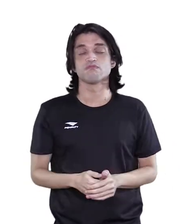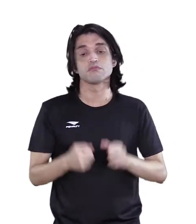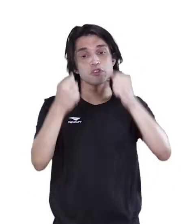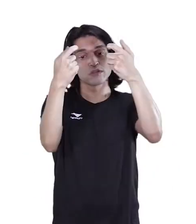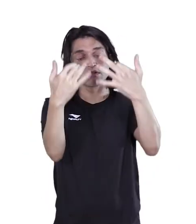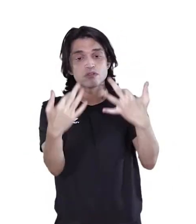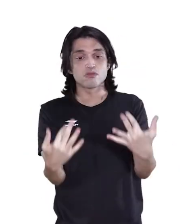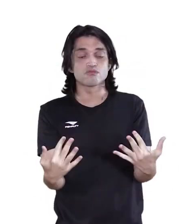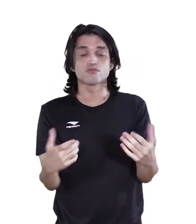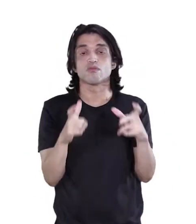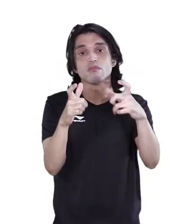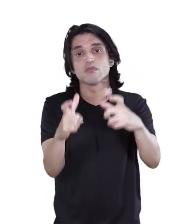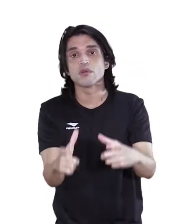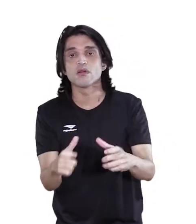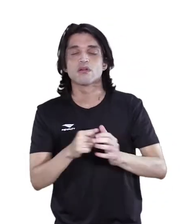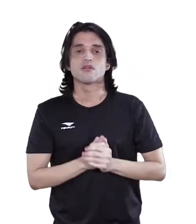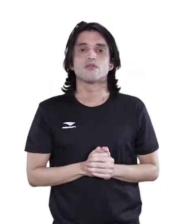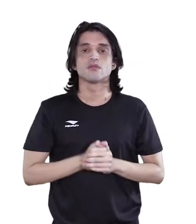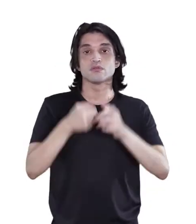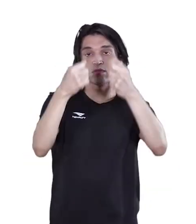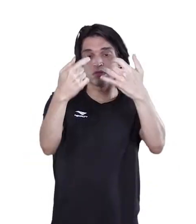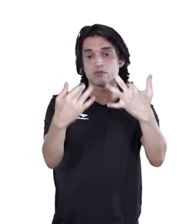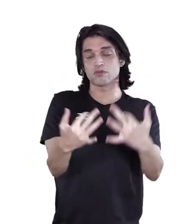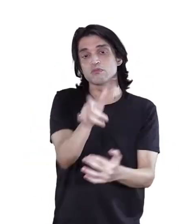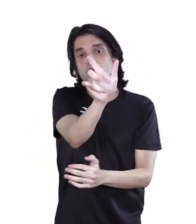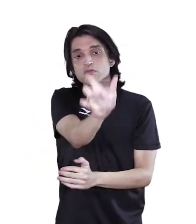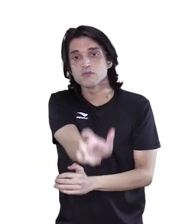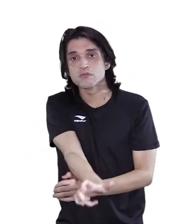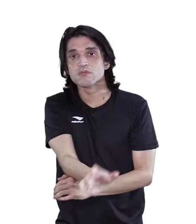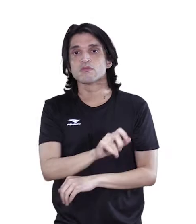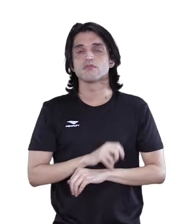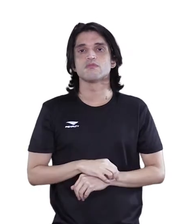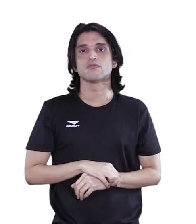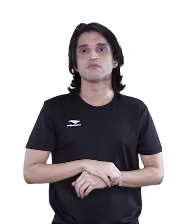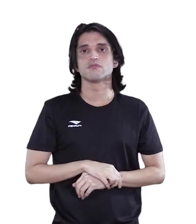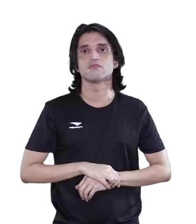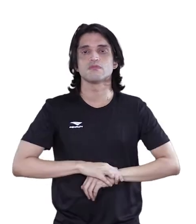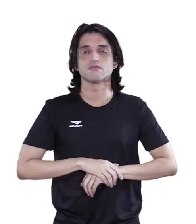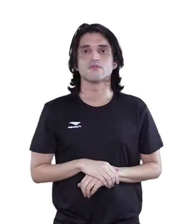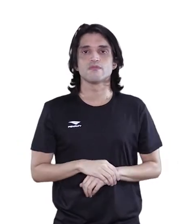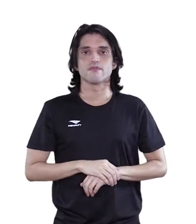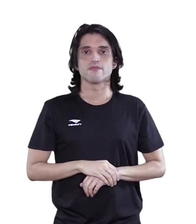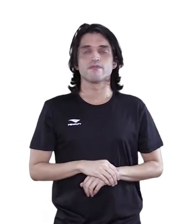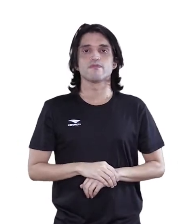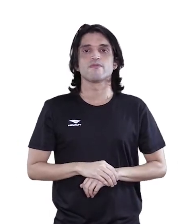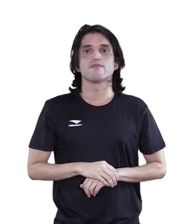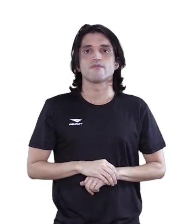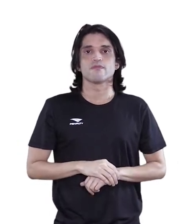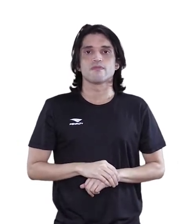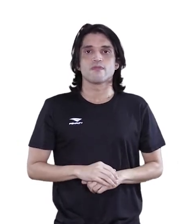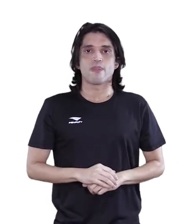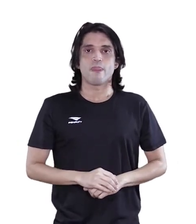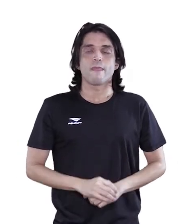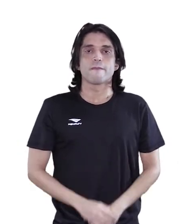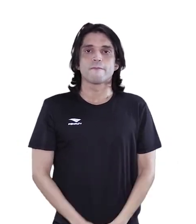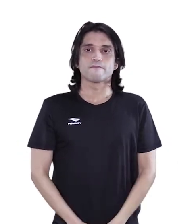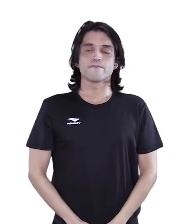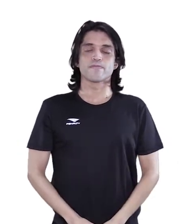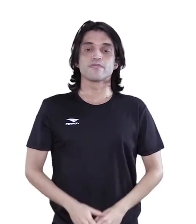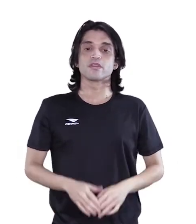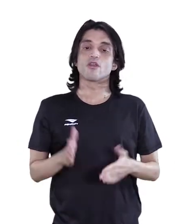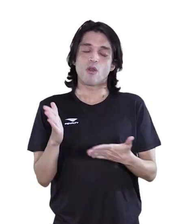lugar, dos personagens. E por que estou frisando isso? Porque em